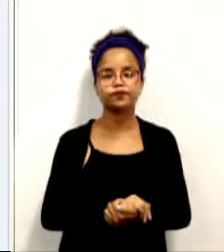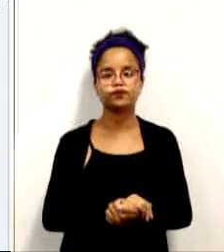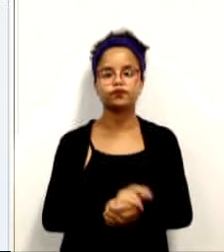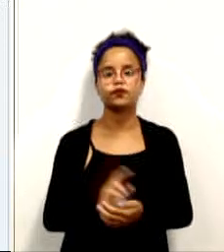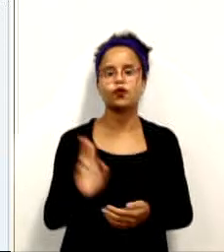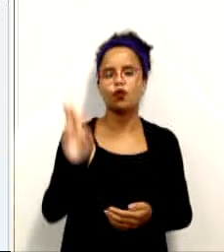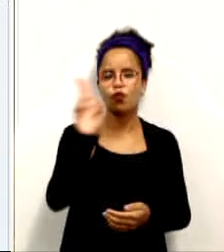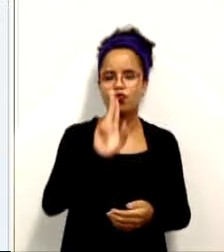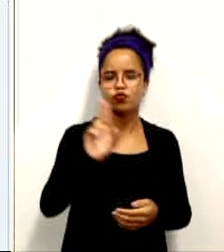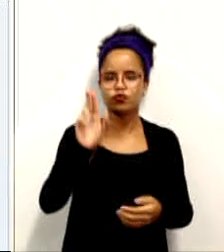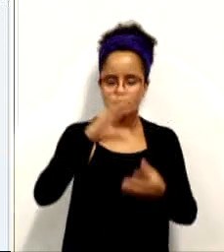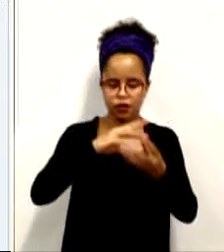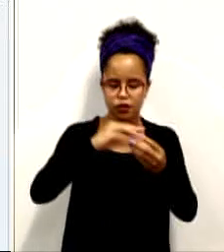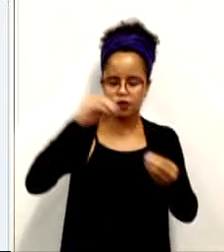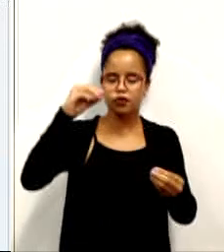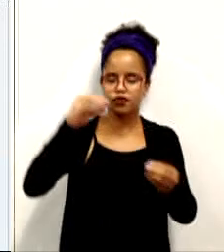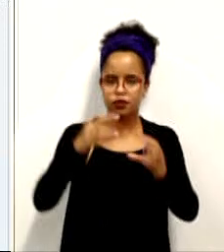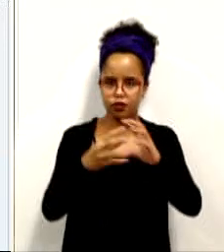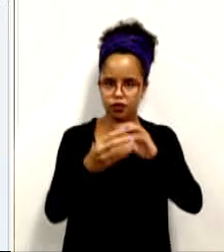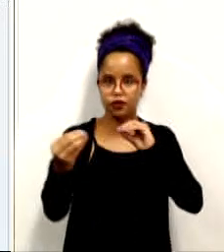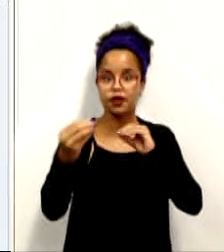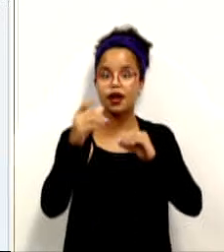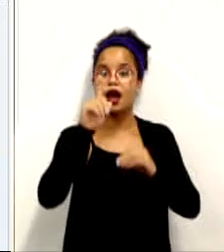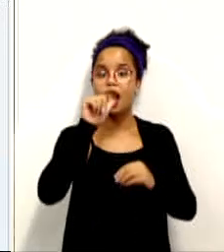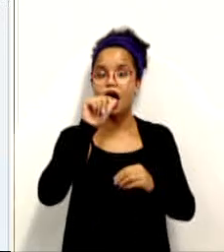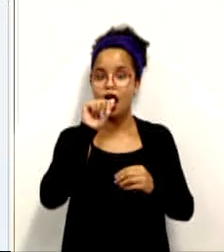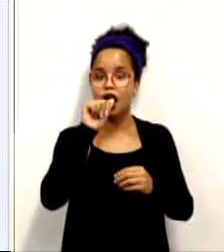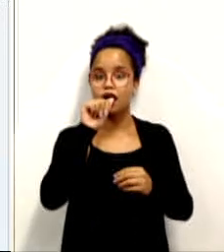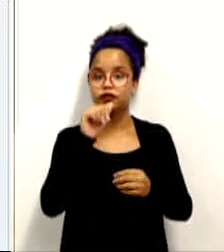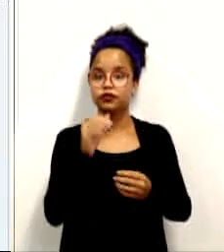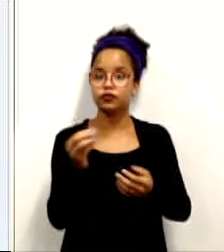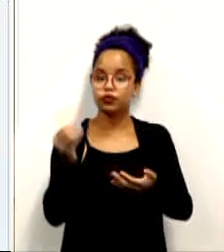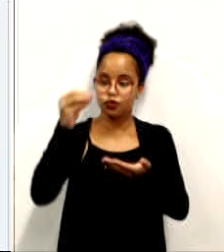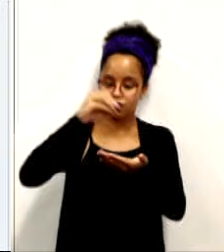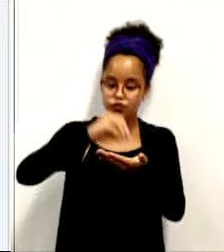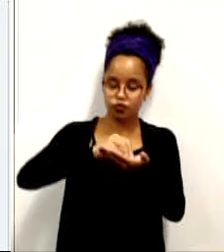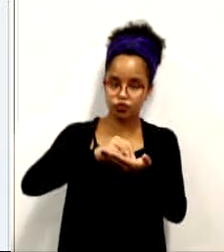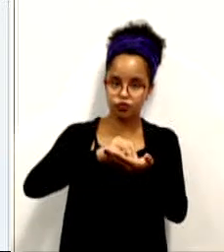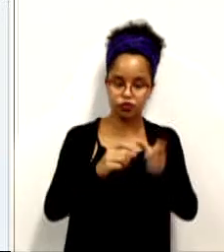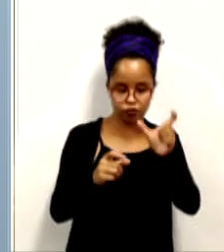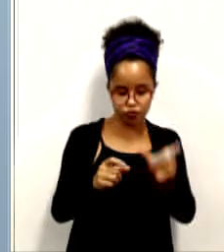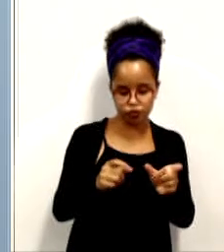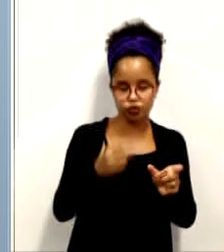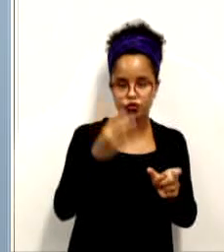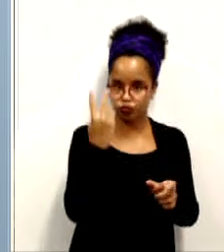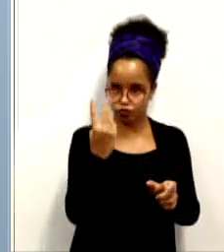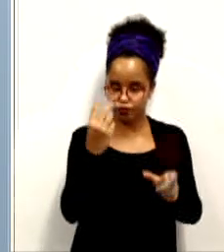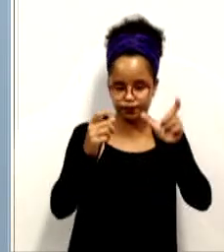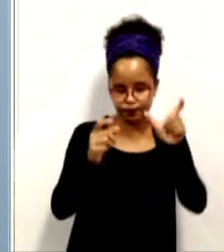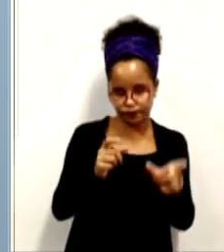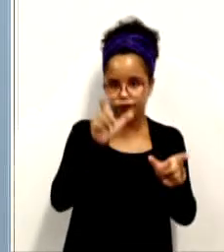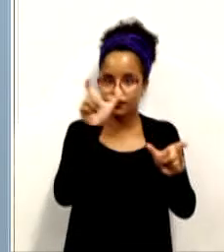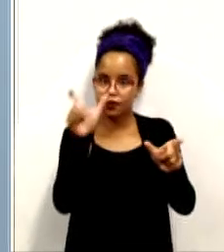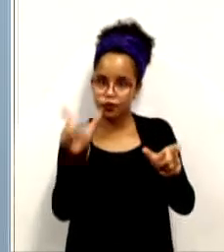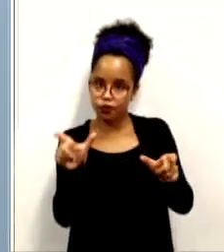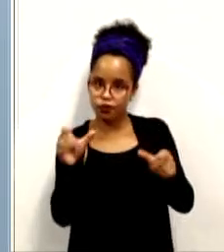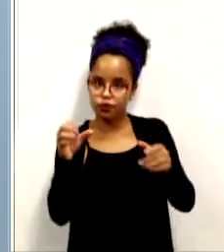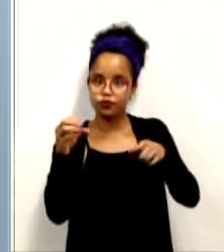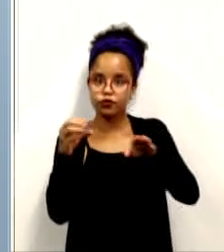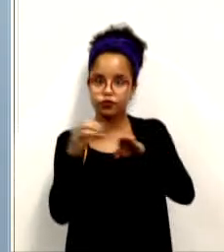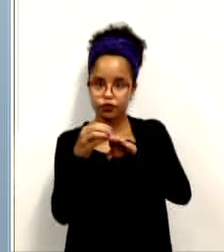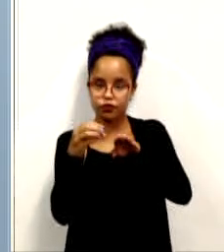algodão e água e coloque as sementes em 2 vasinhos. Vocês vão pegar 2 vasinhos, 2 copinhos, ok? Vão